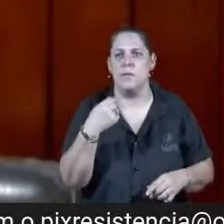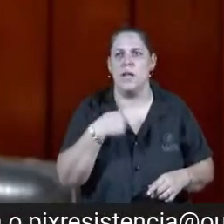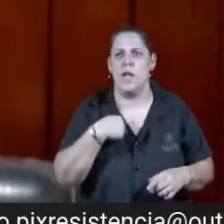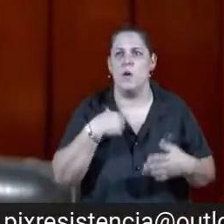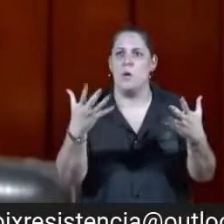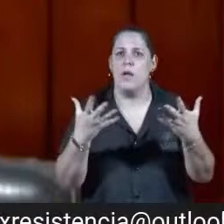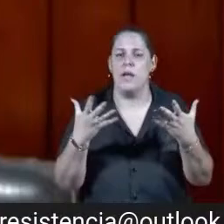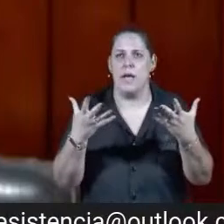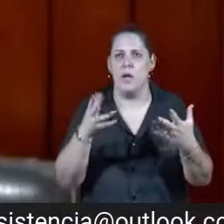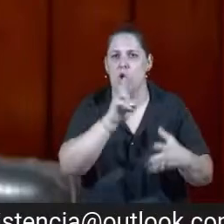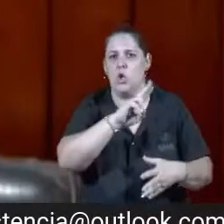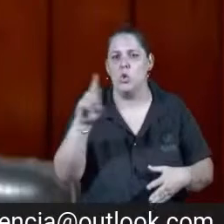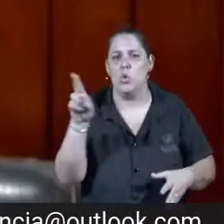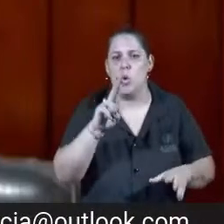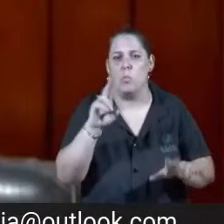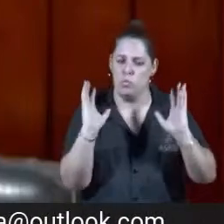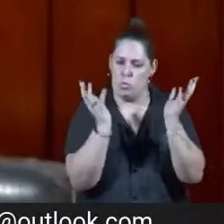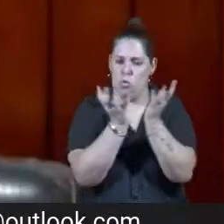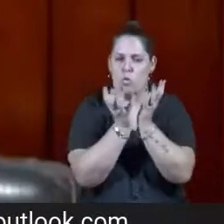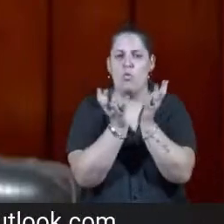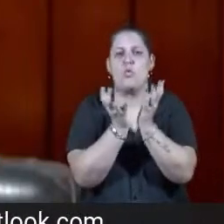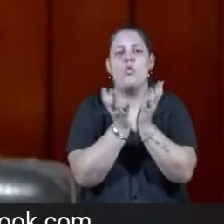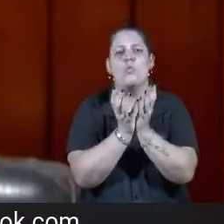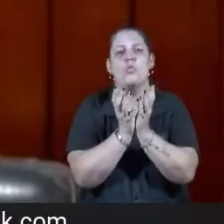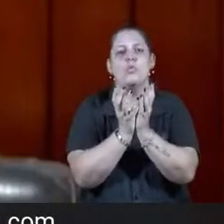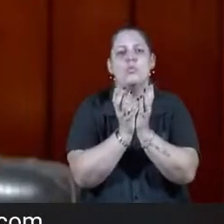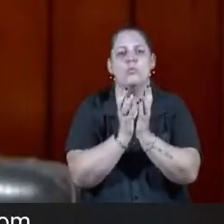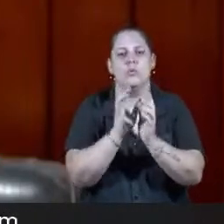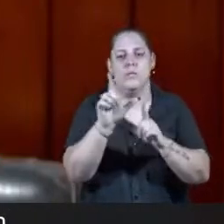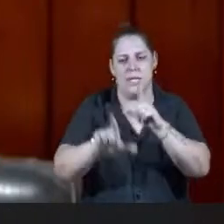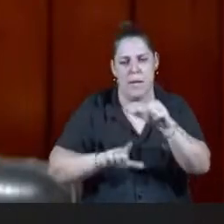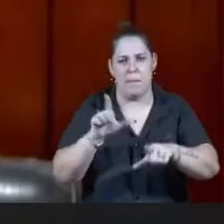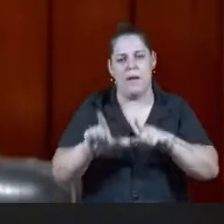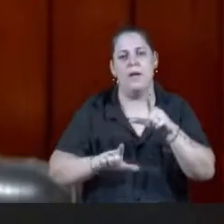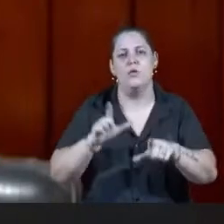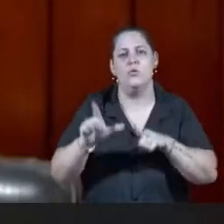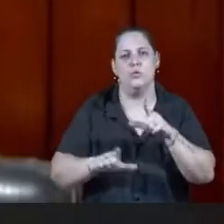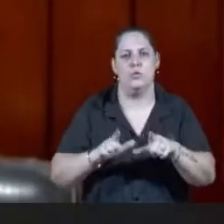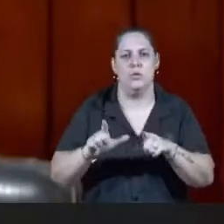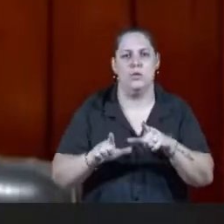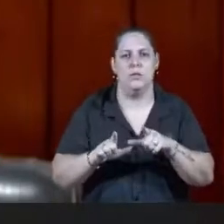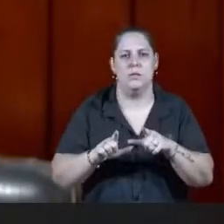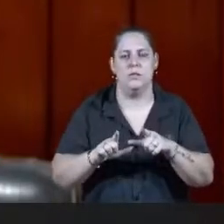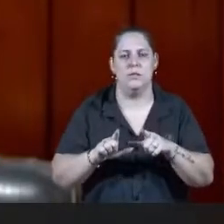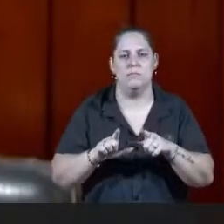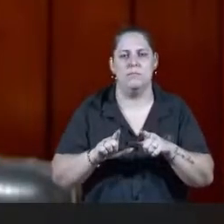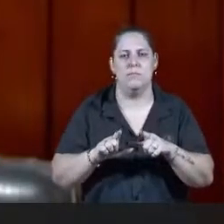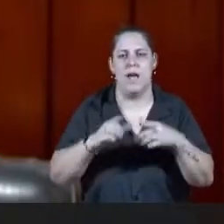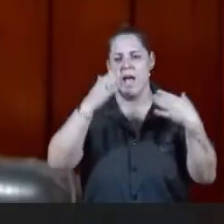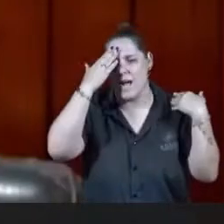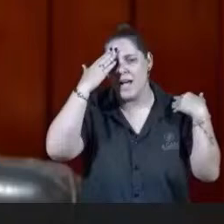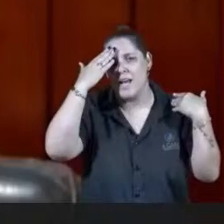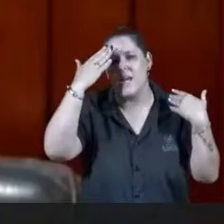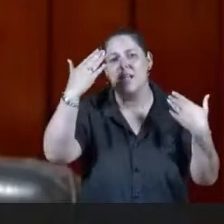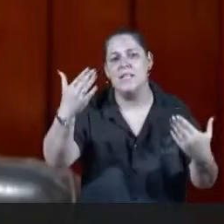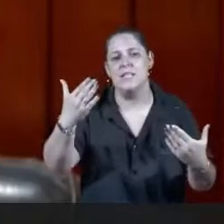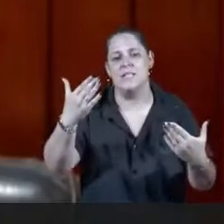nossa bancada, da bancada do Partido dos Trabalhadores na Câmara, te desejar,